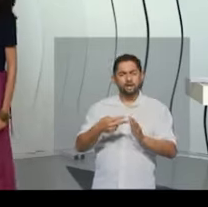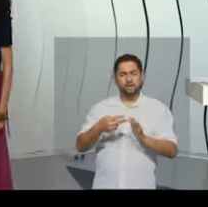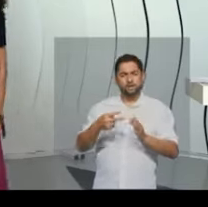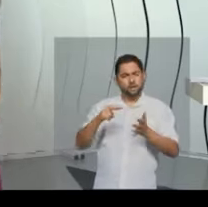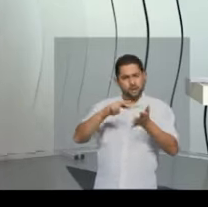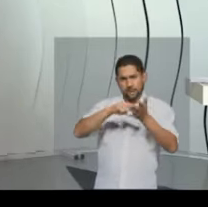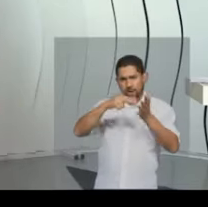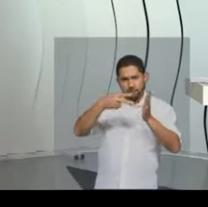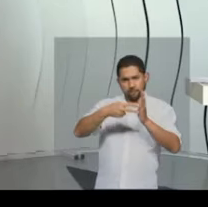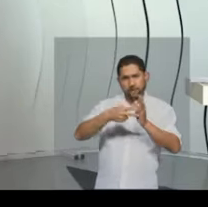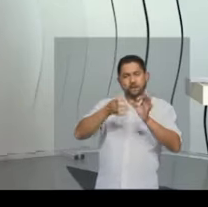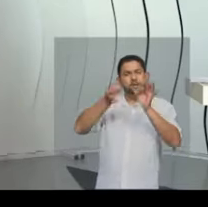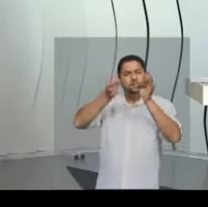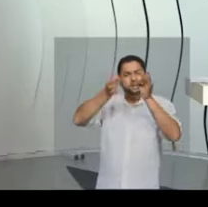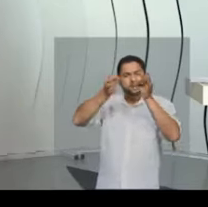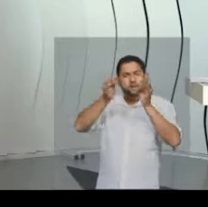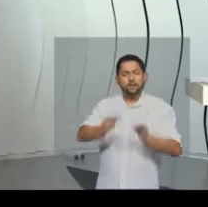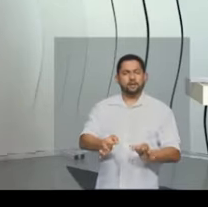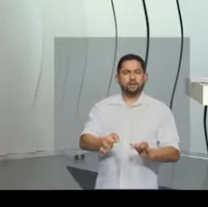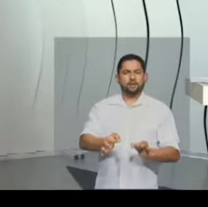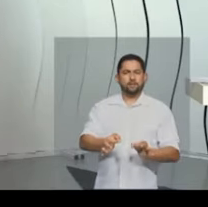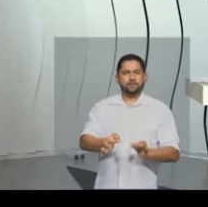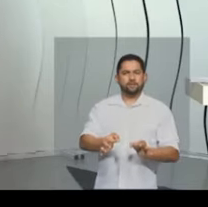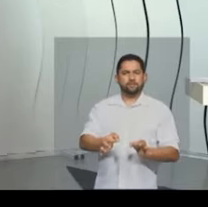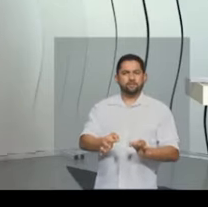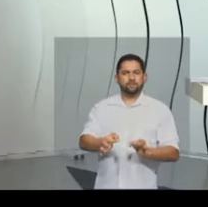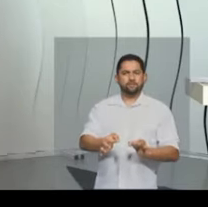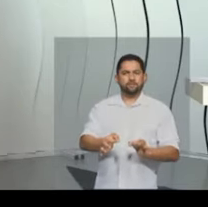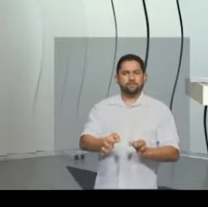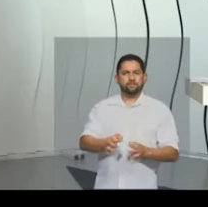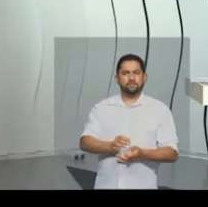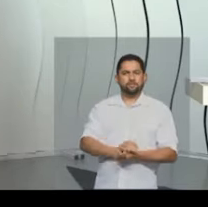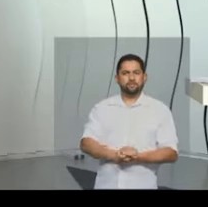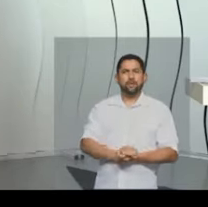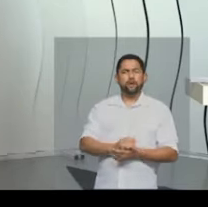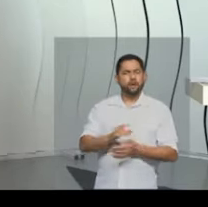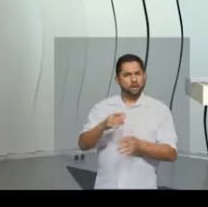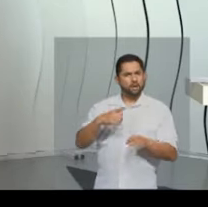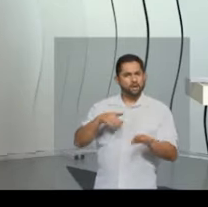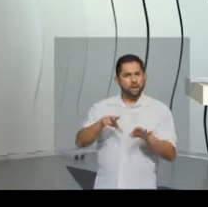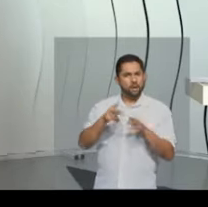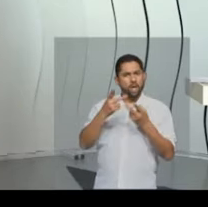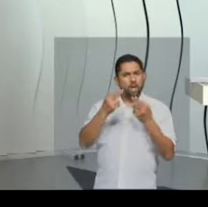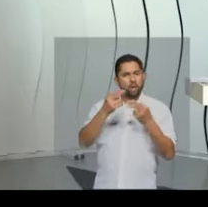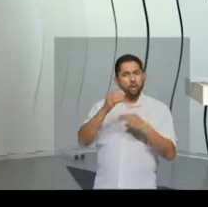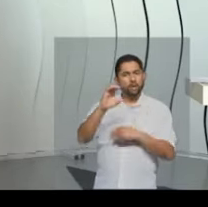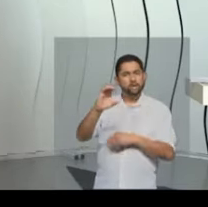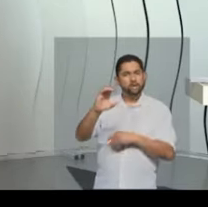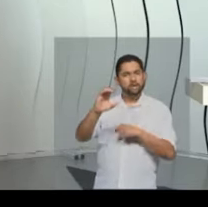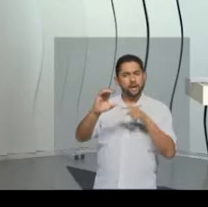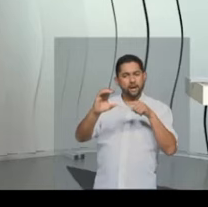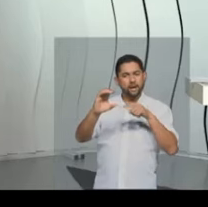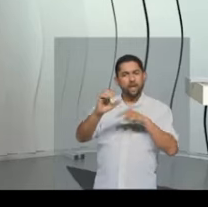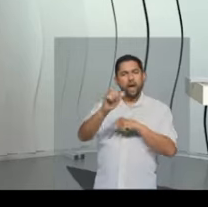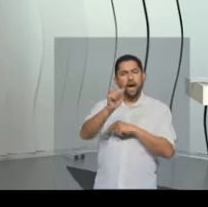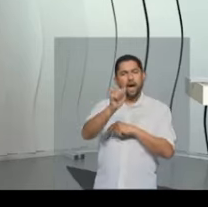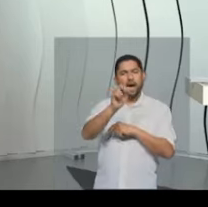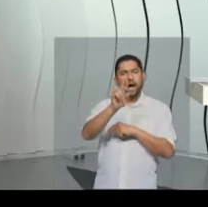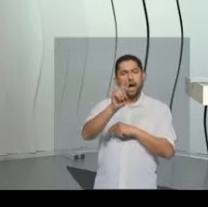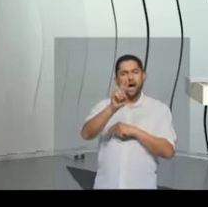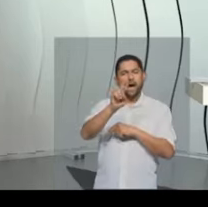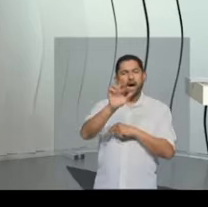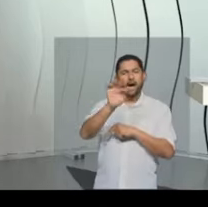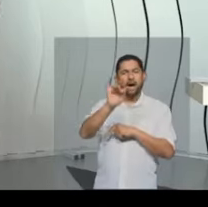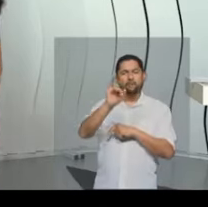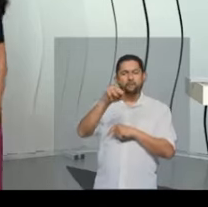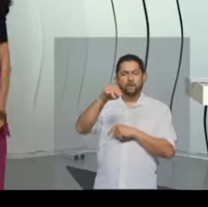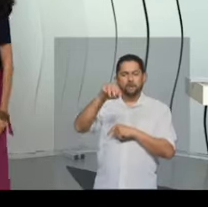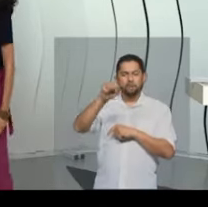A palavra afirmação aparece aqui na letra C também.